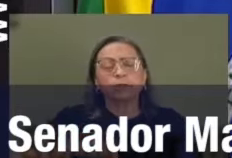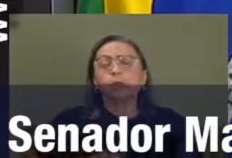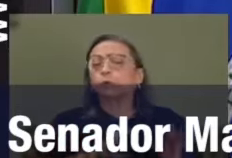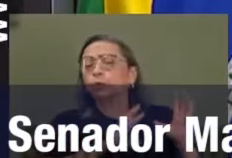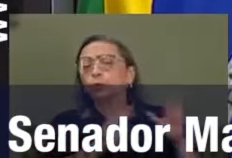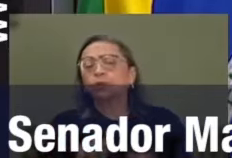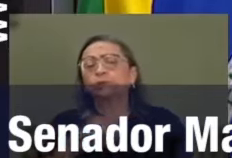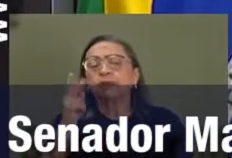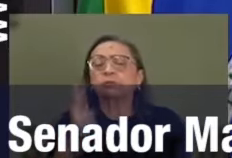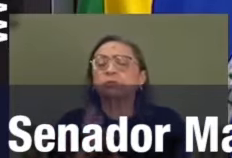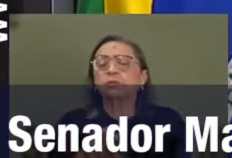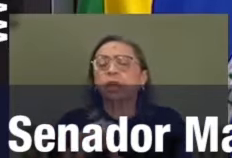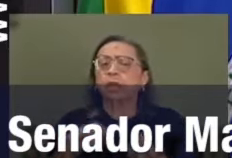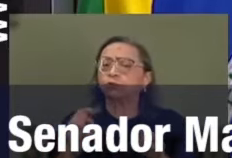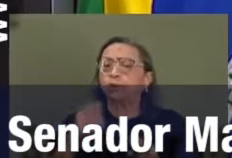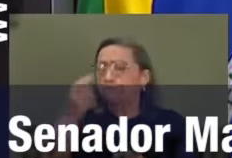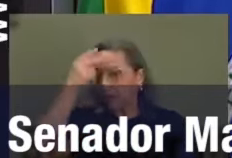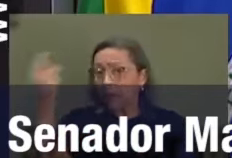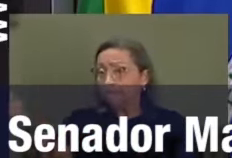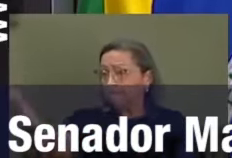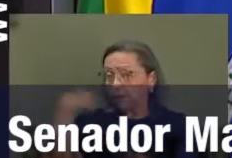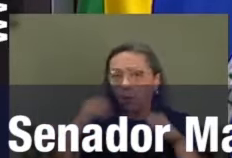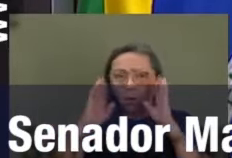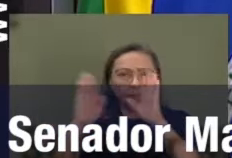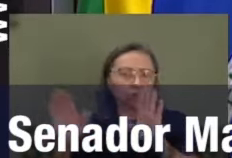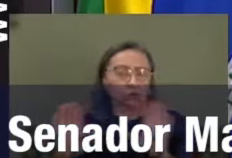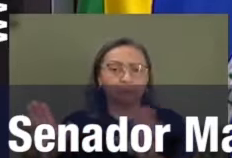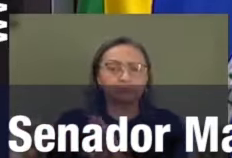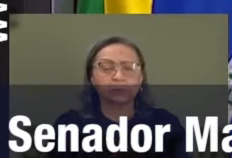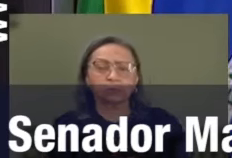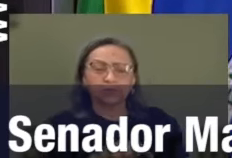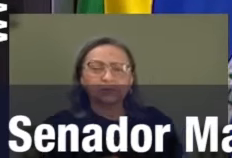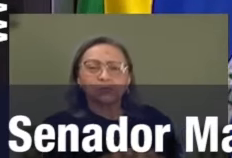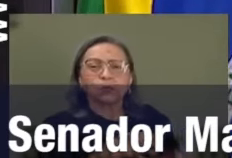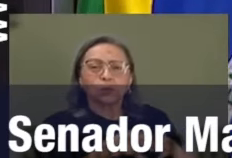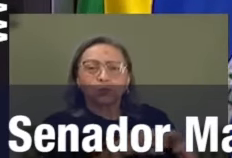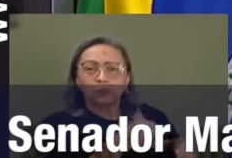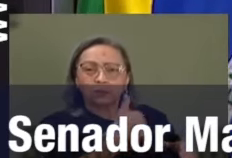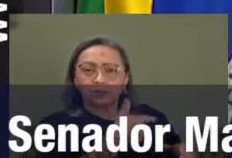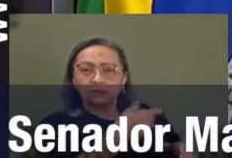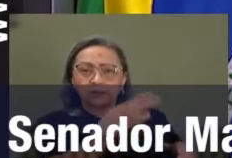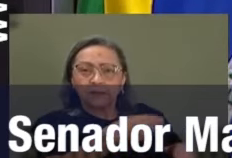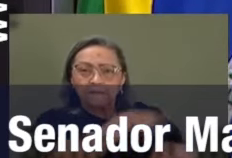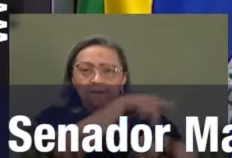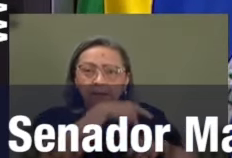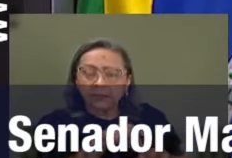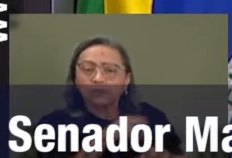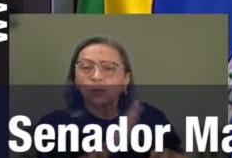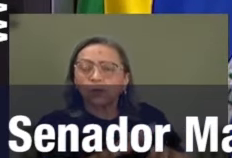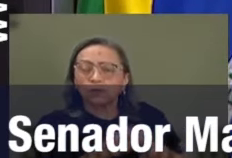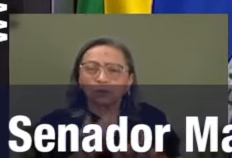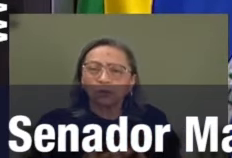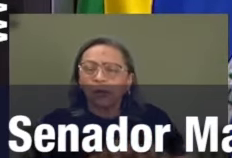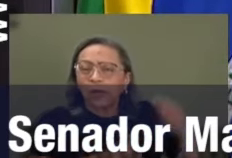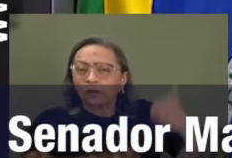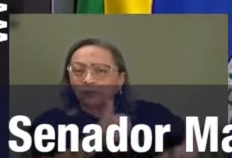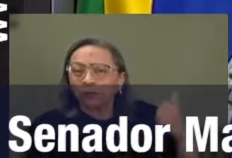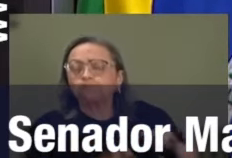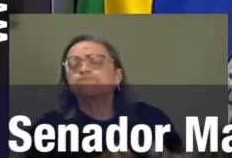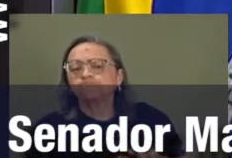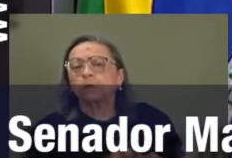diziam: ah, eu só estava cumprindo ordens. Então, esses 123 países, após esse tribunal de Nuremberg,